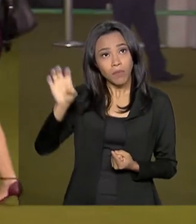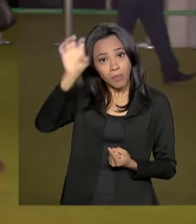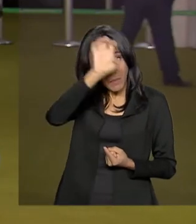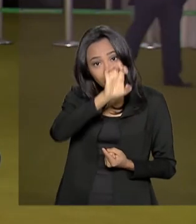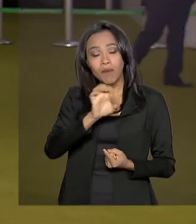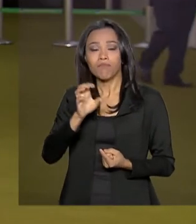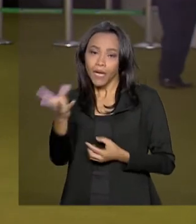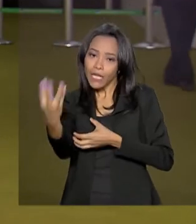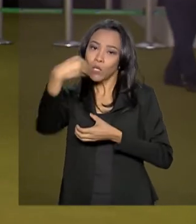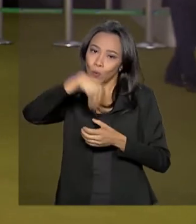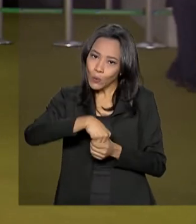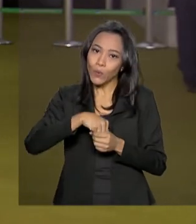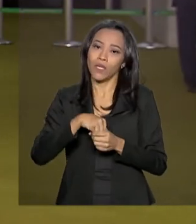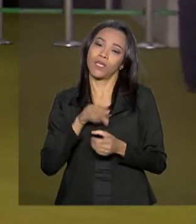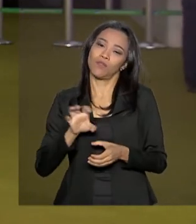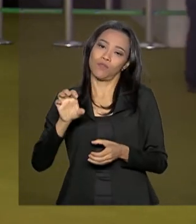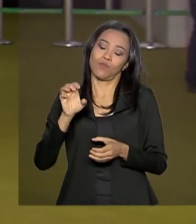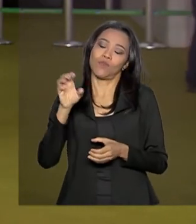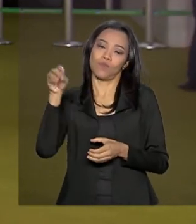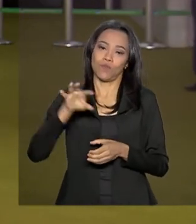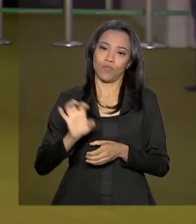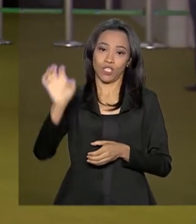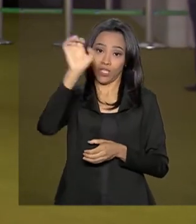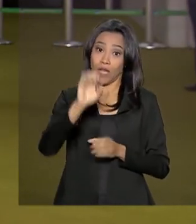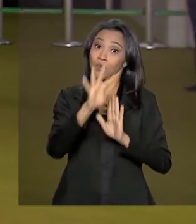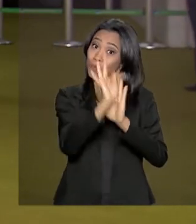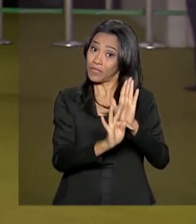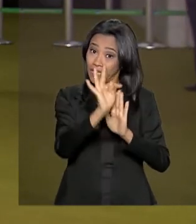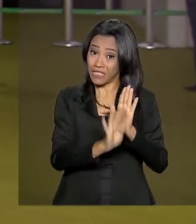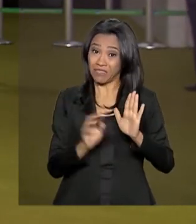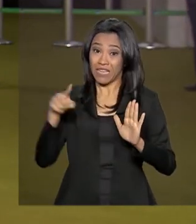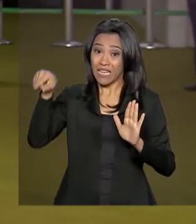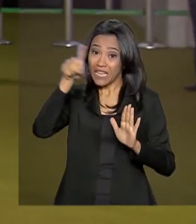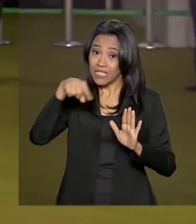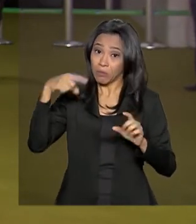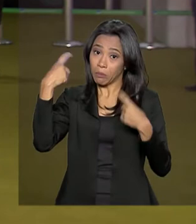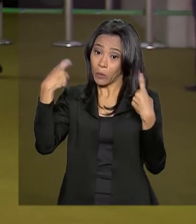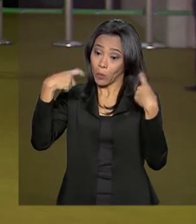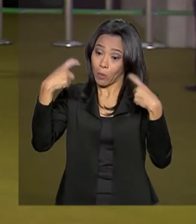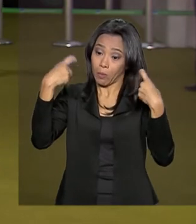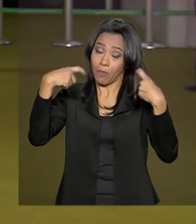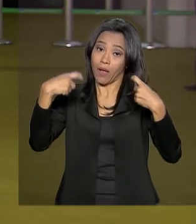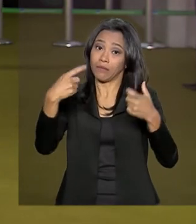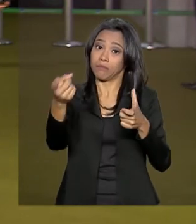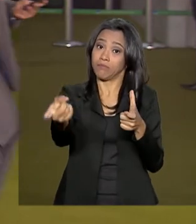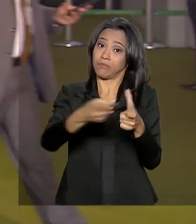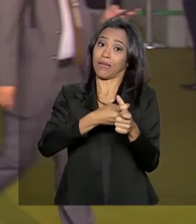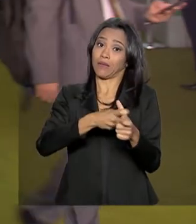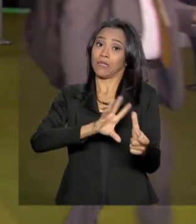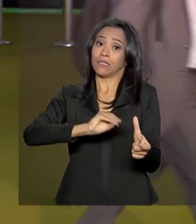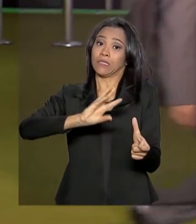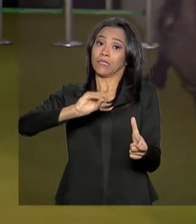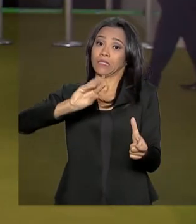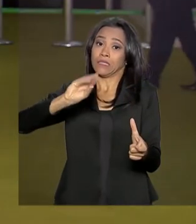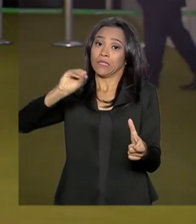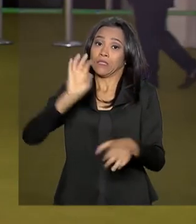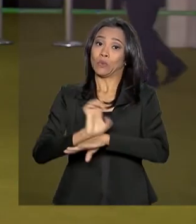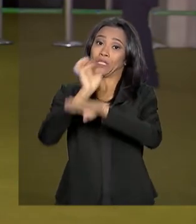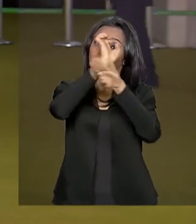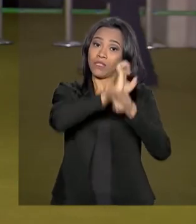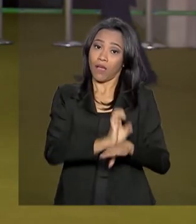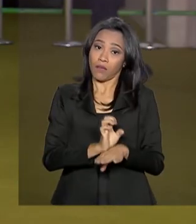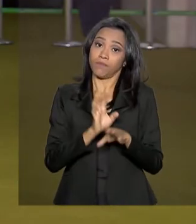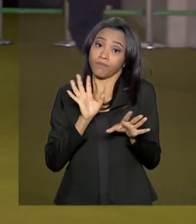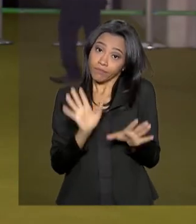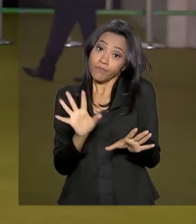os estados no texto da reforma os governadores estão preocupados com o crescimento do déficit da previdência nos estádios maia disse que essa